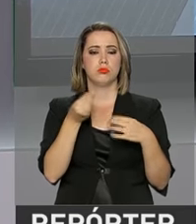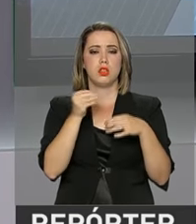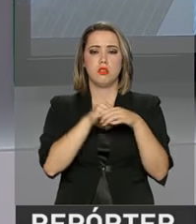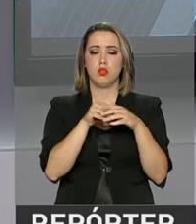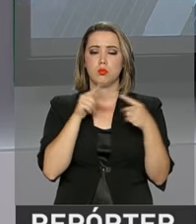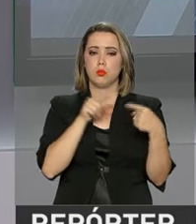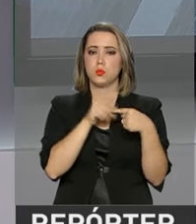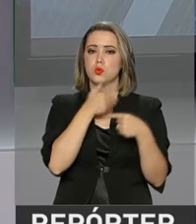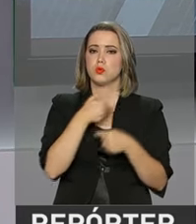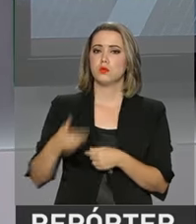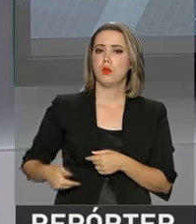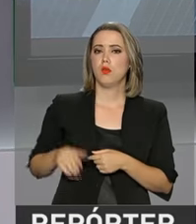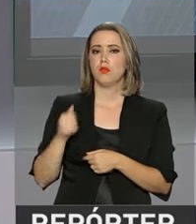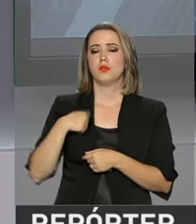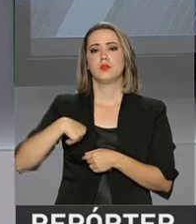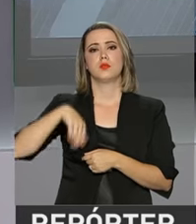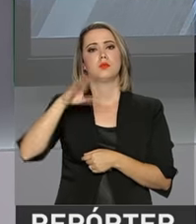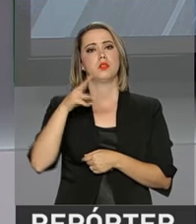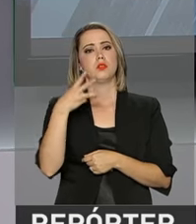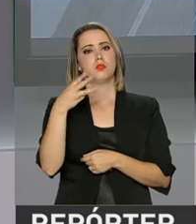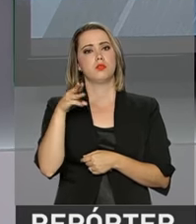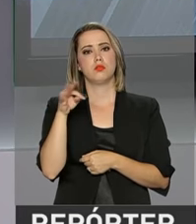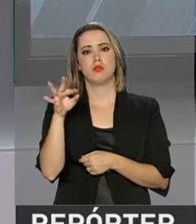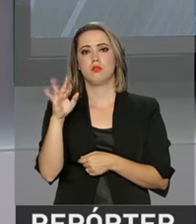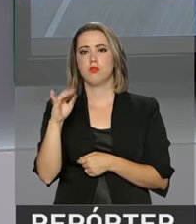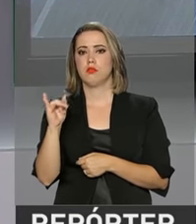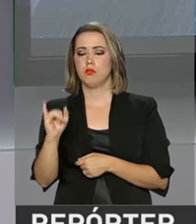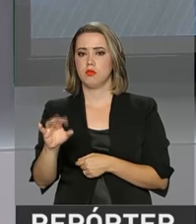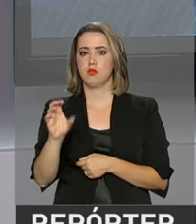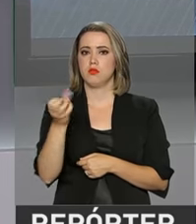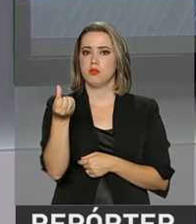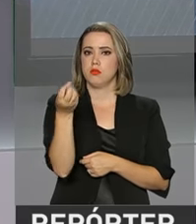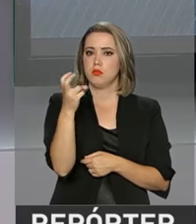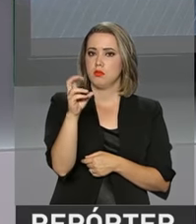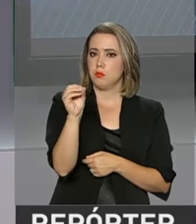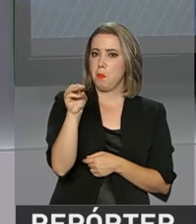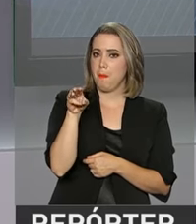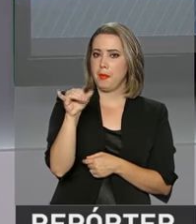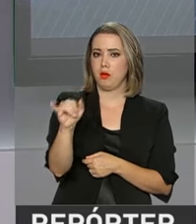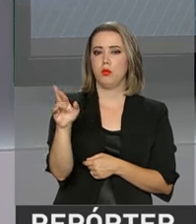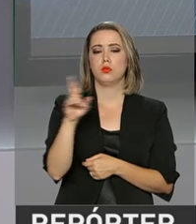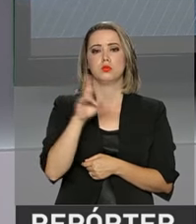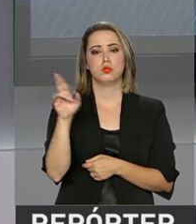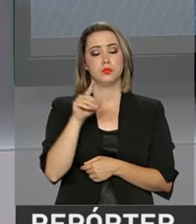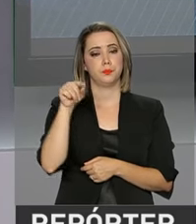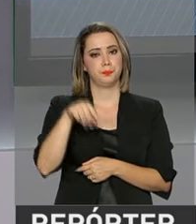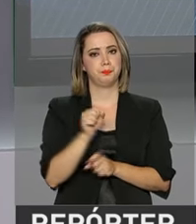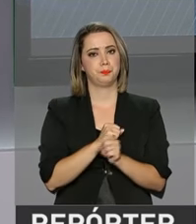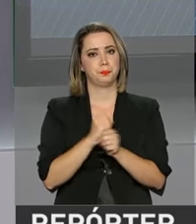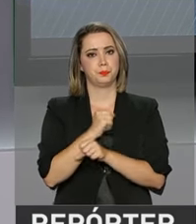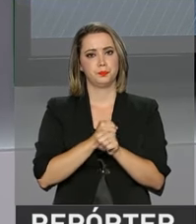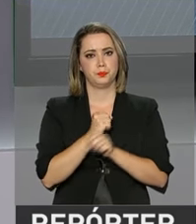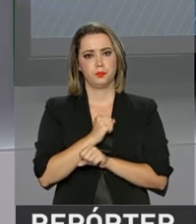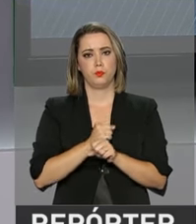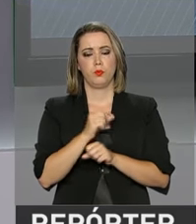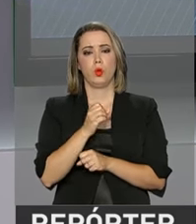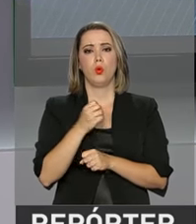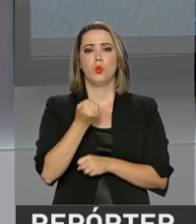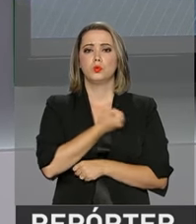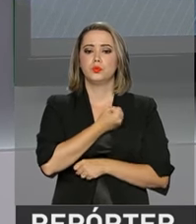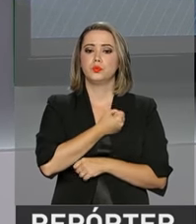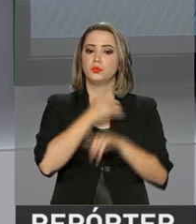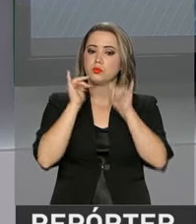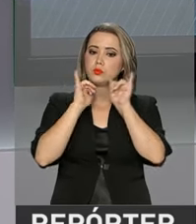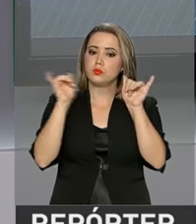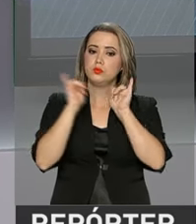governo que estima uma dívida de até 3 trilhões e 650 bilhões de reais neste ano os dados foram